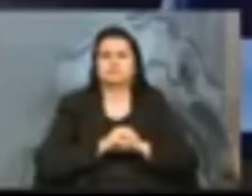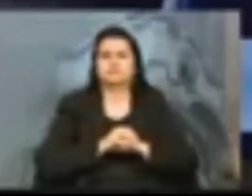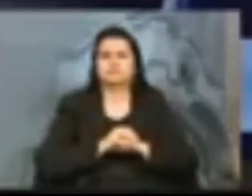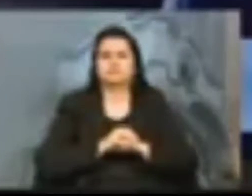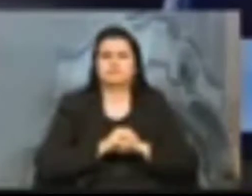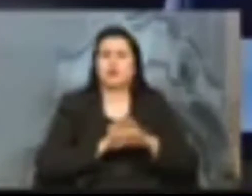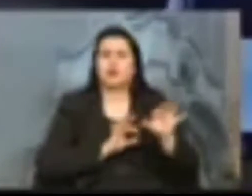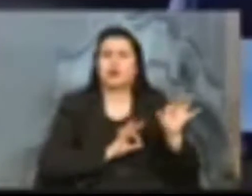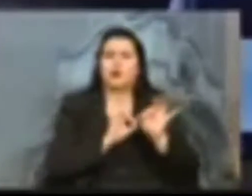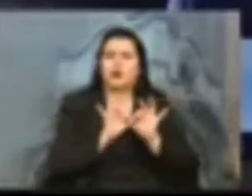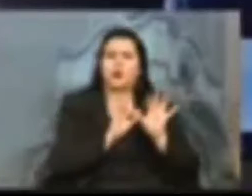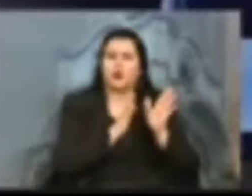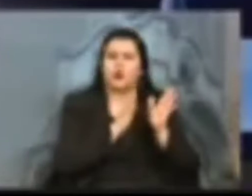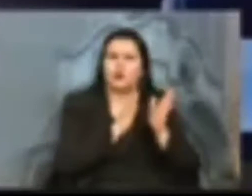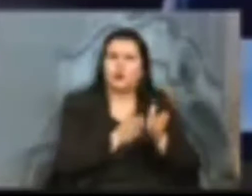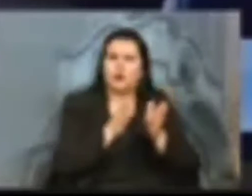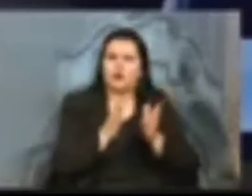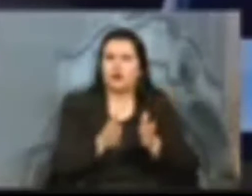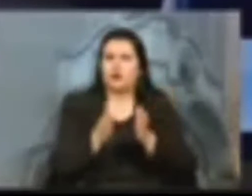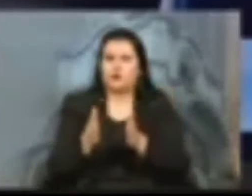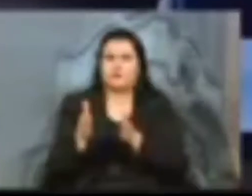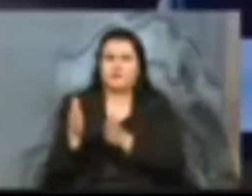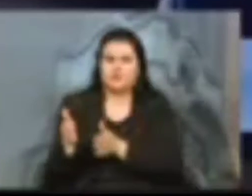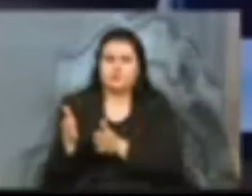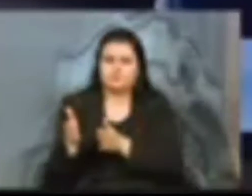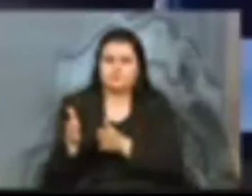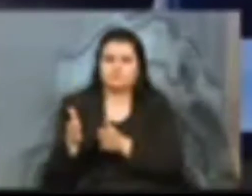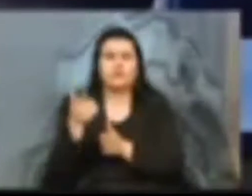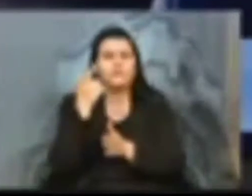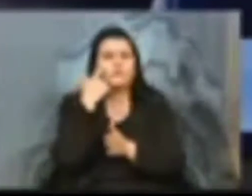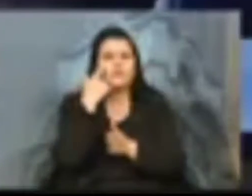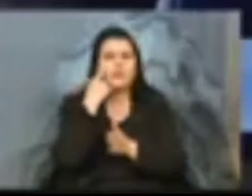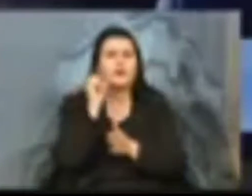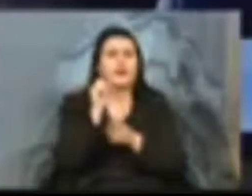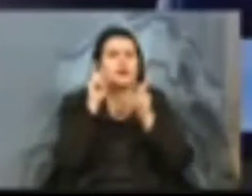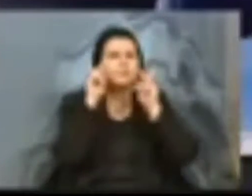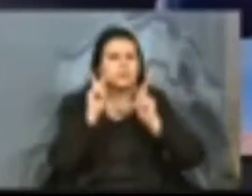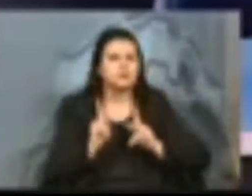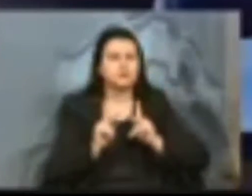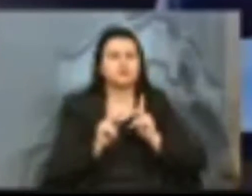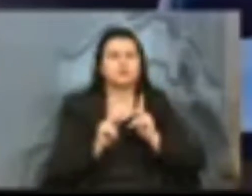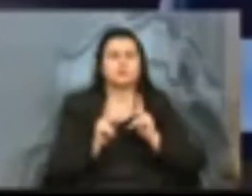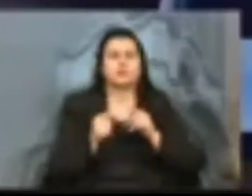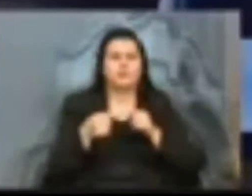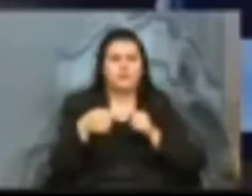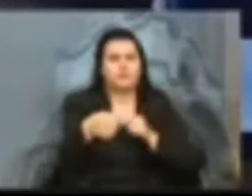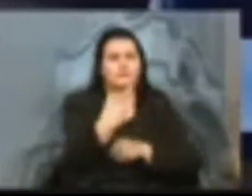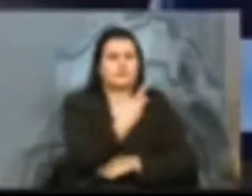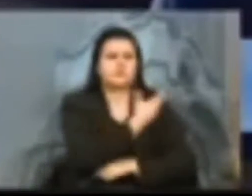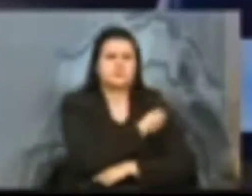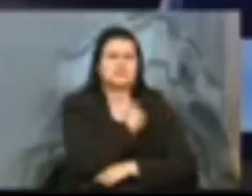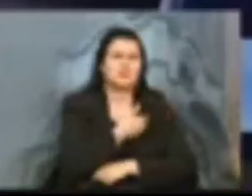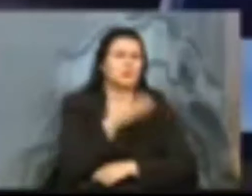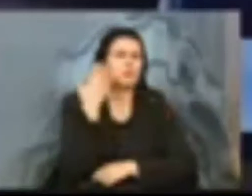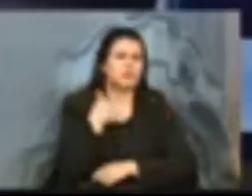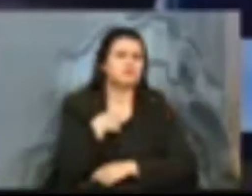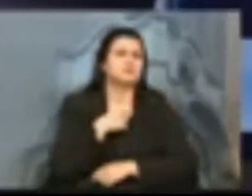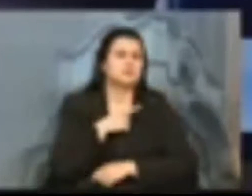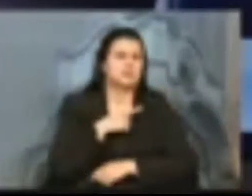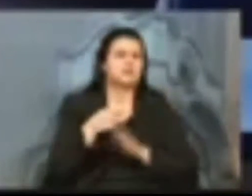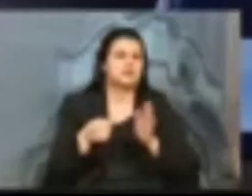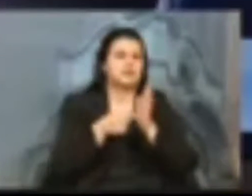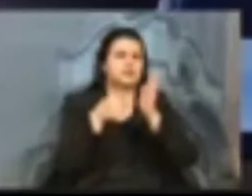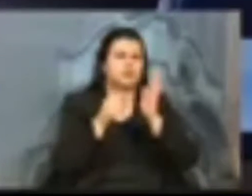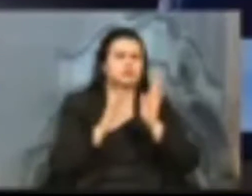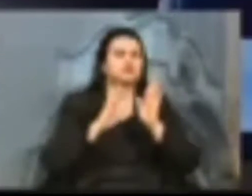uma manutenção da sequência dos vacinados. E eu já havia denunciado isso, inclusive, na